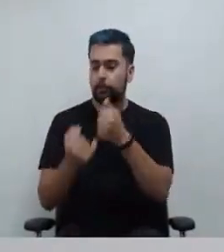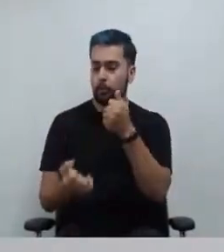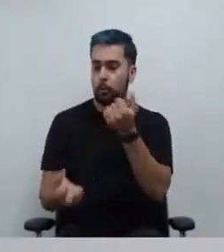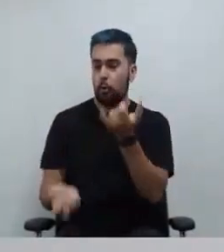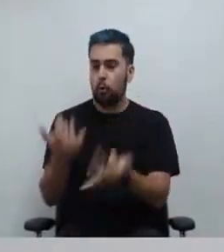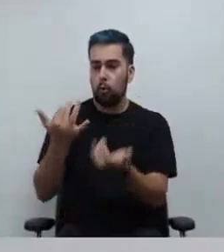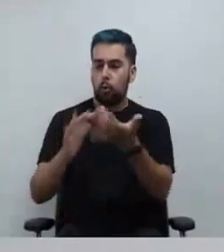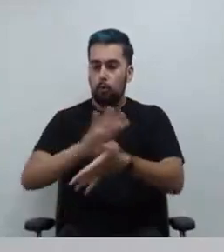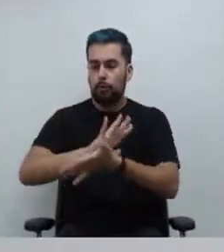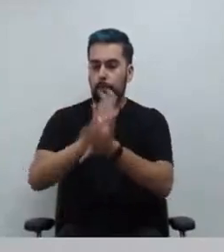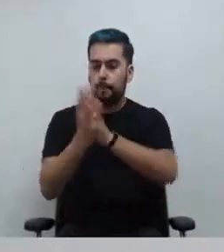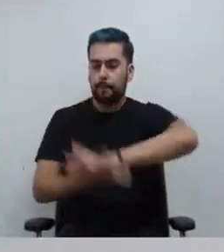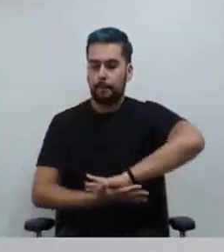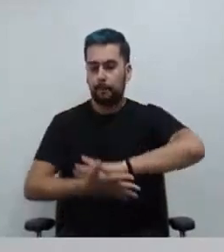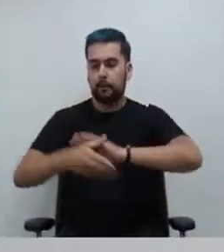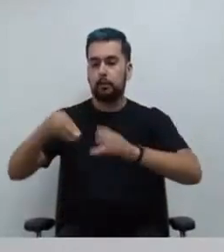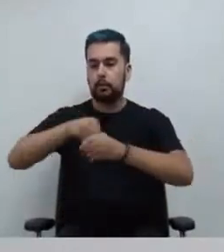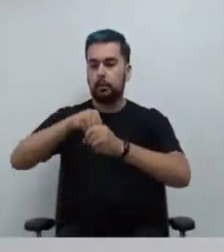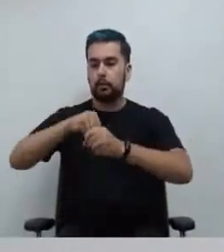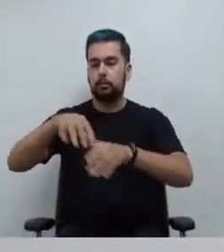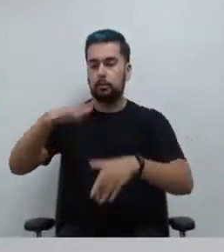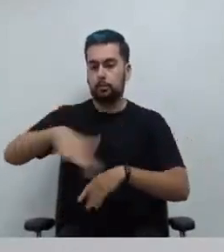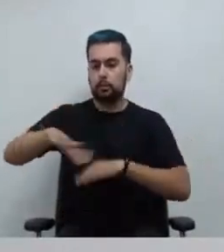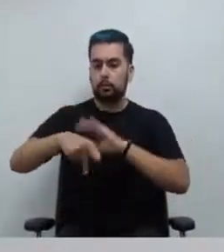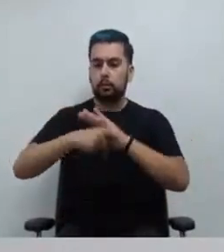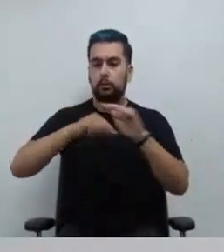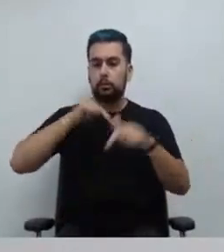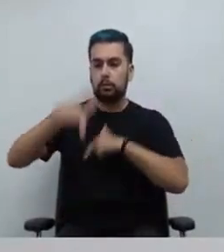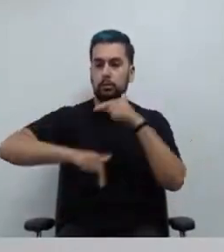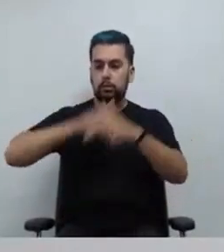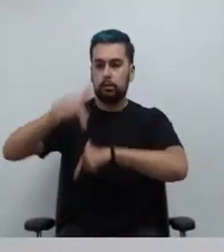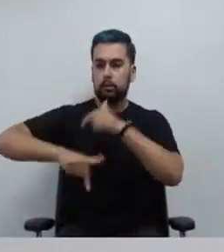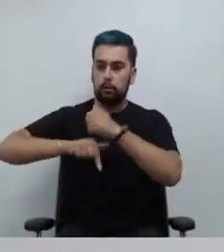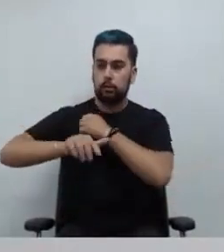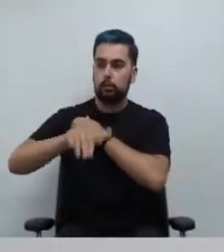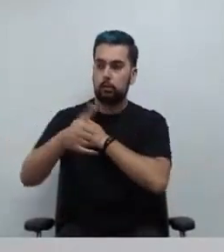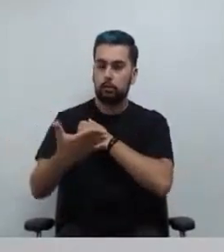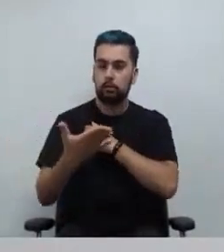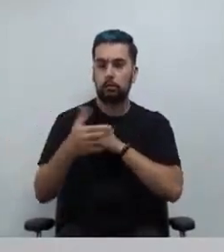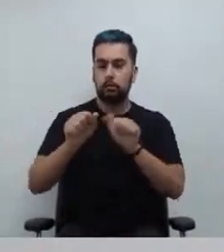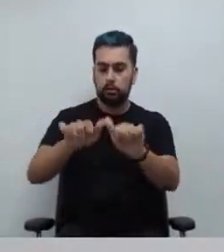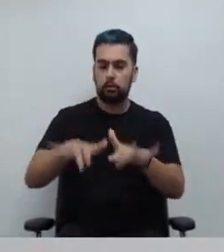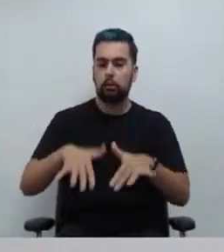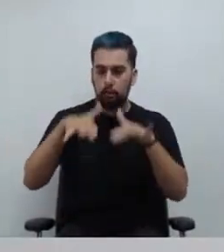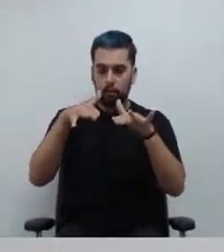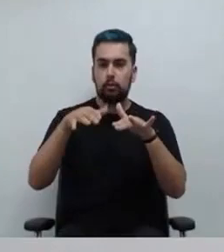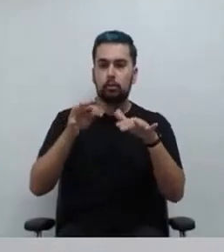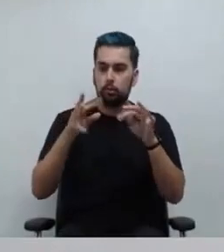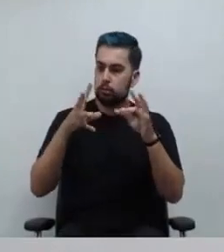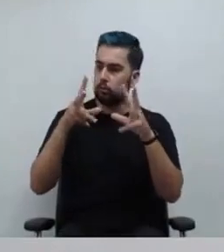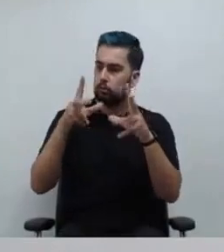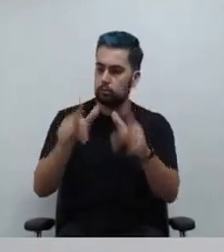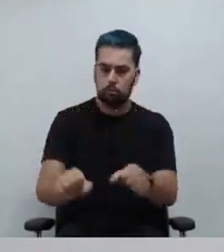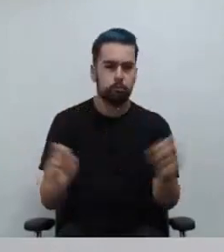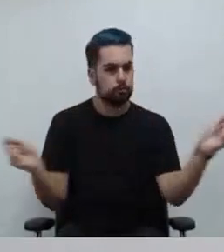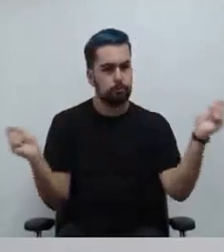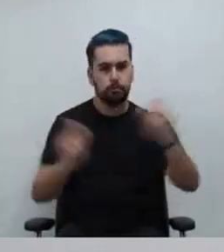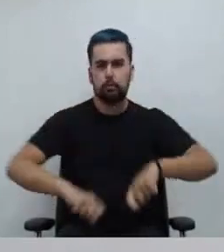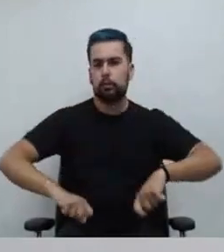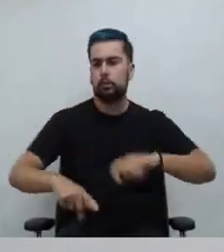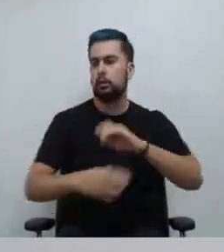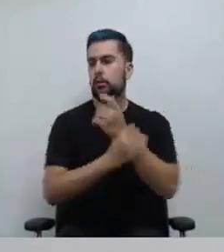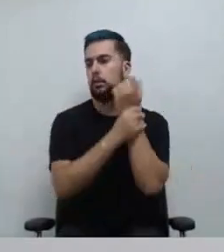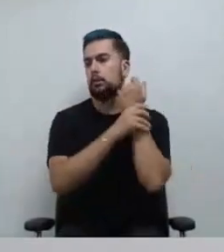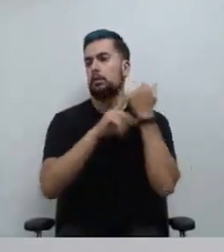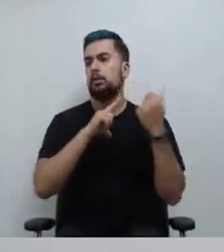incêndio dentro de um espaço de trabalho, um espaço de um fórum, com toda a magnitude, né, e a segurança